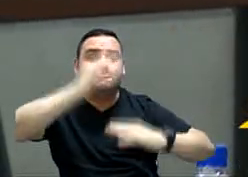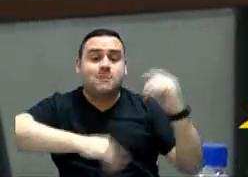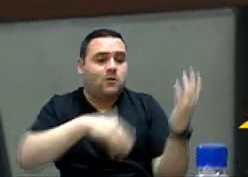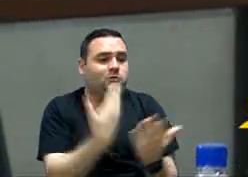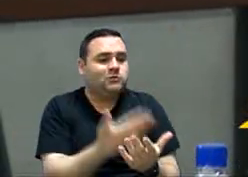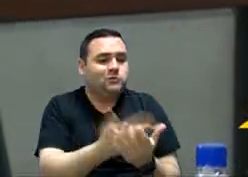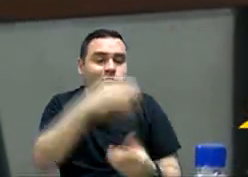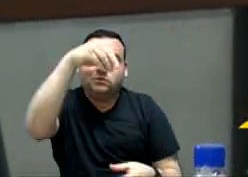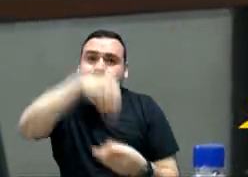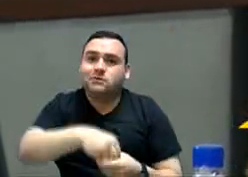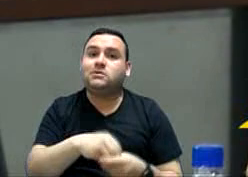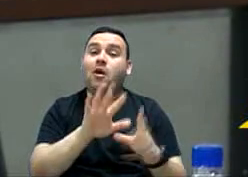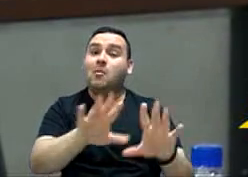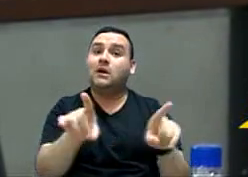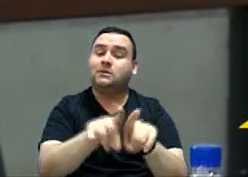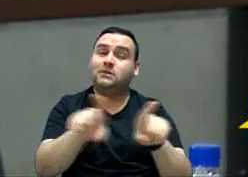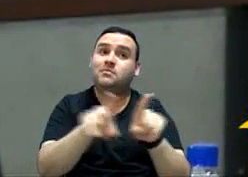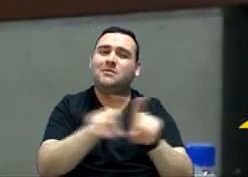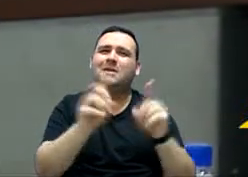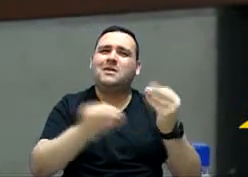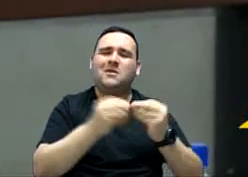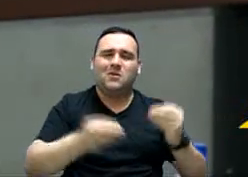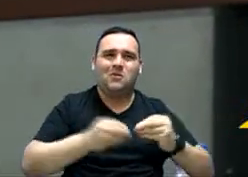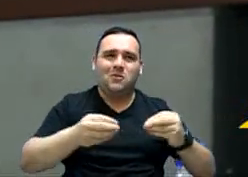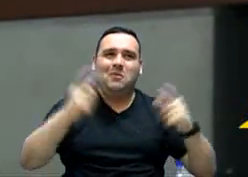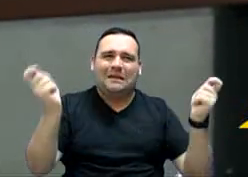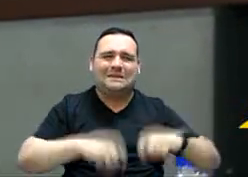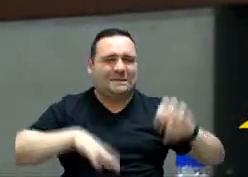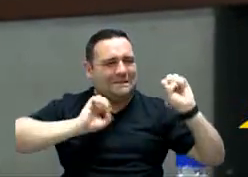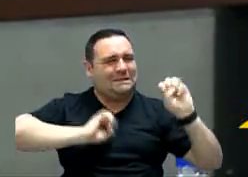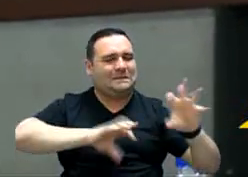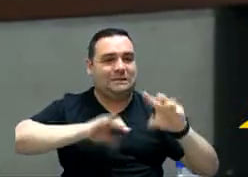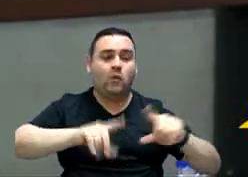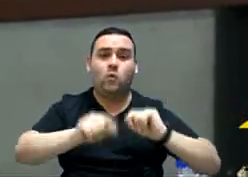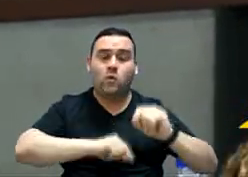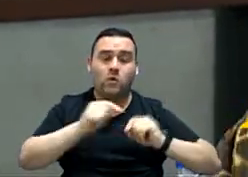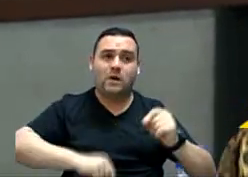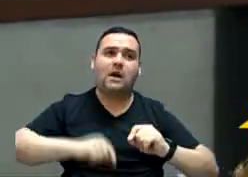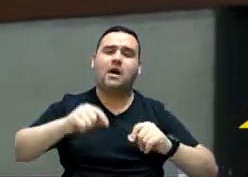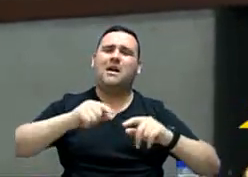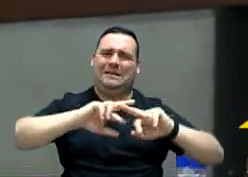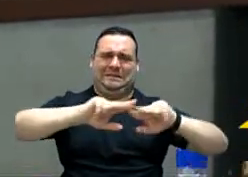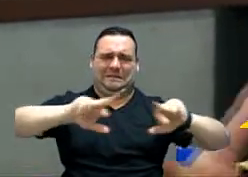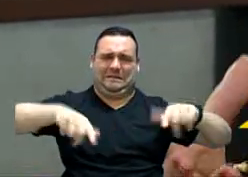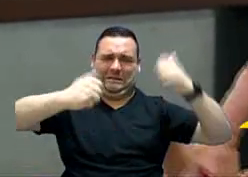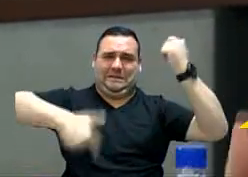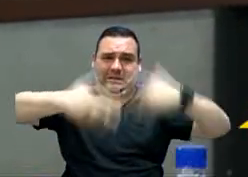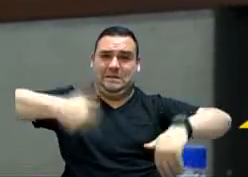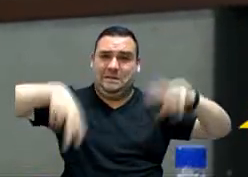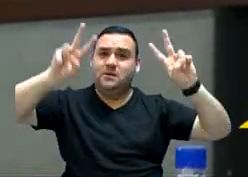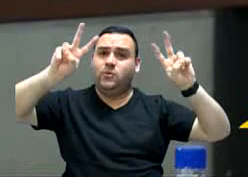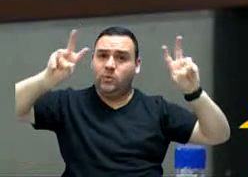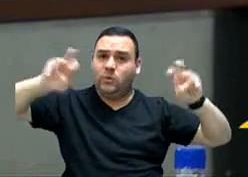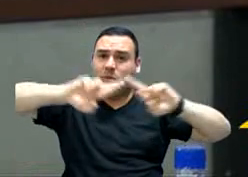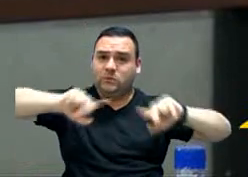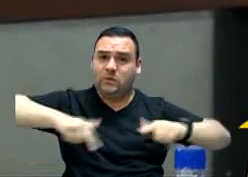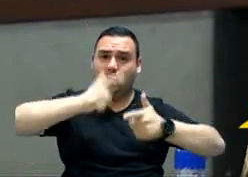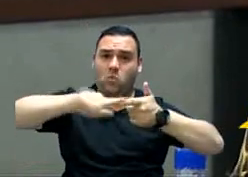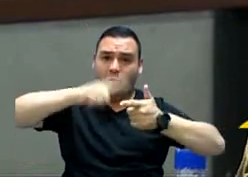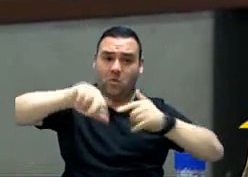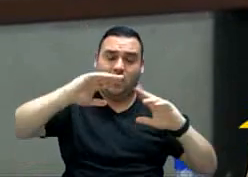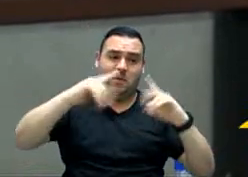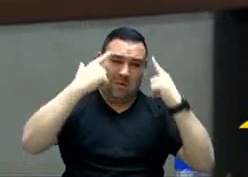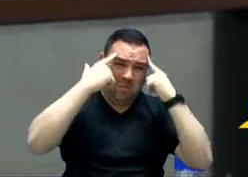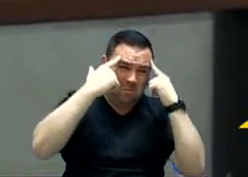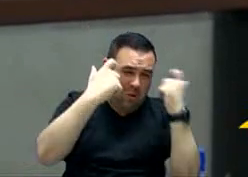da escola, mas que seja uma cadeira de educação sexual, onde se fale abertamente sobre os problemas